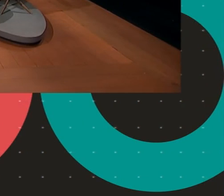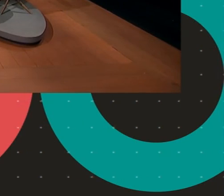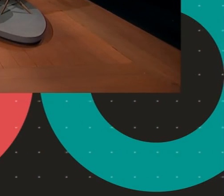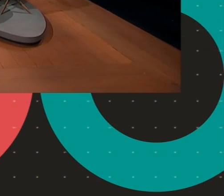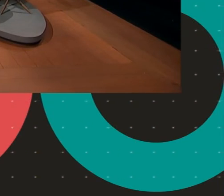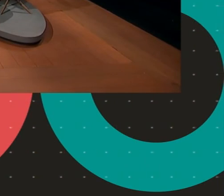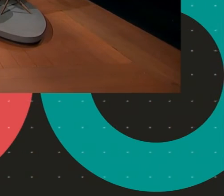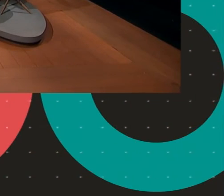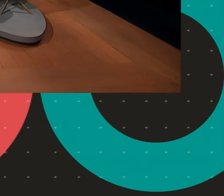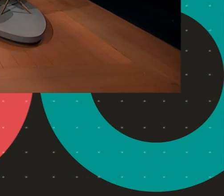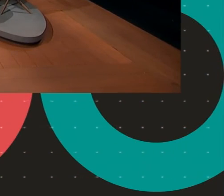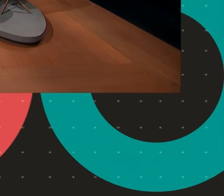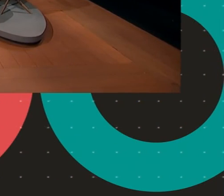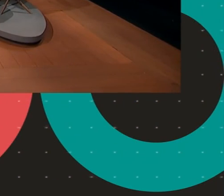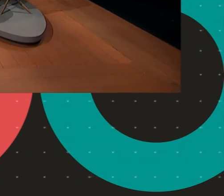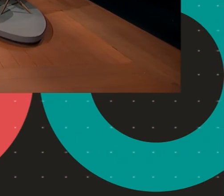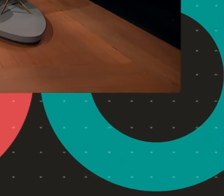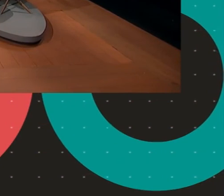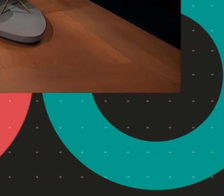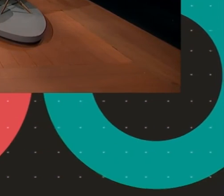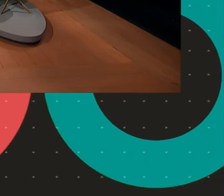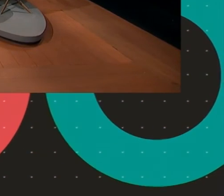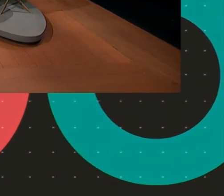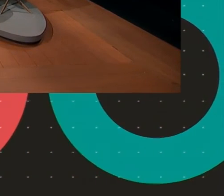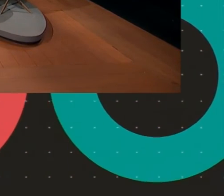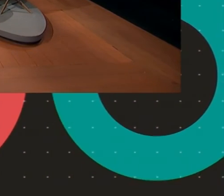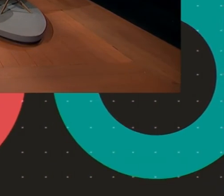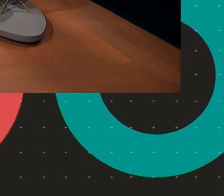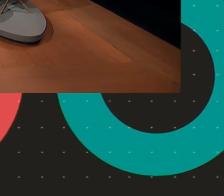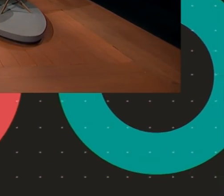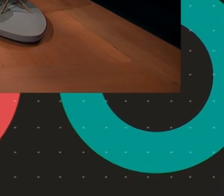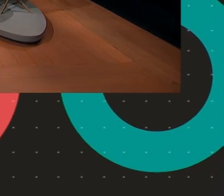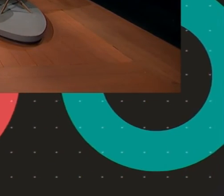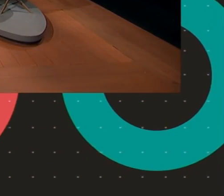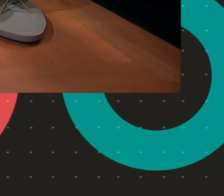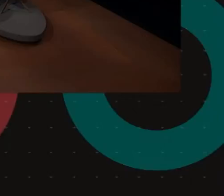vezes vocês podem buscar pessoas tão bacanas, foi tão bom, tão bom. Que bom.